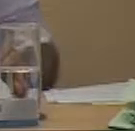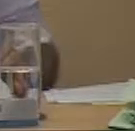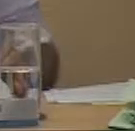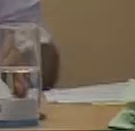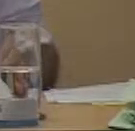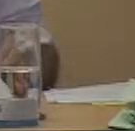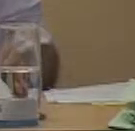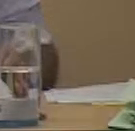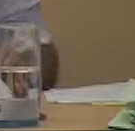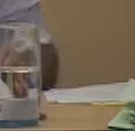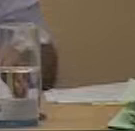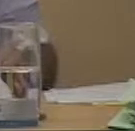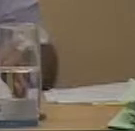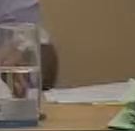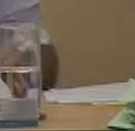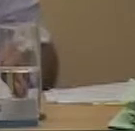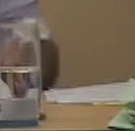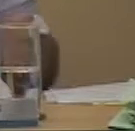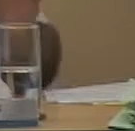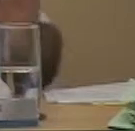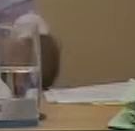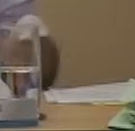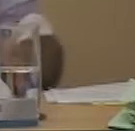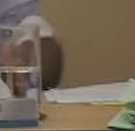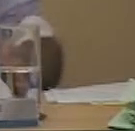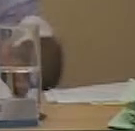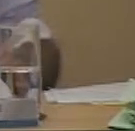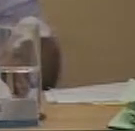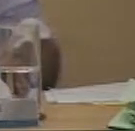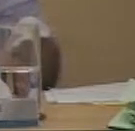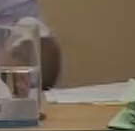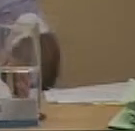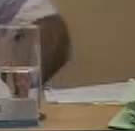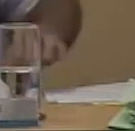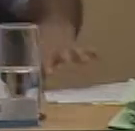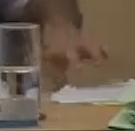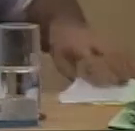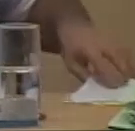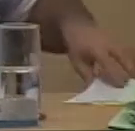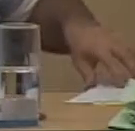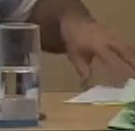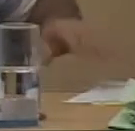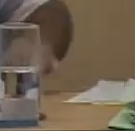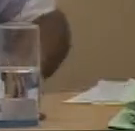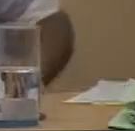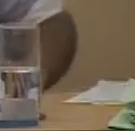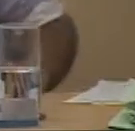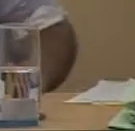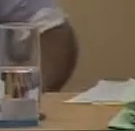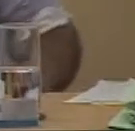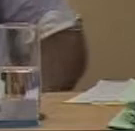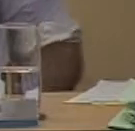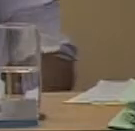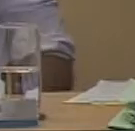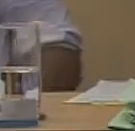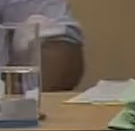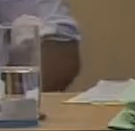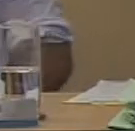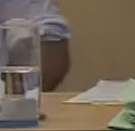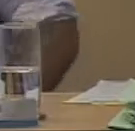Uma questão de ordem, né? Por favor, peço para que, com brevidade, Excelência. Senhor presidente, eu gostaria